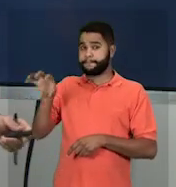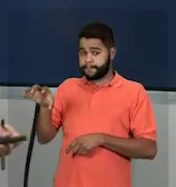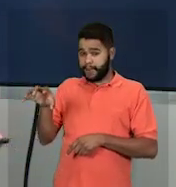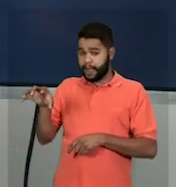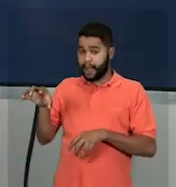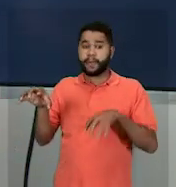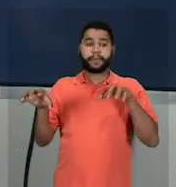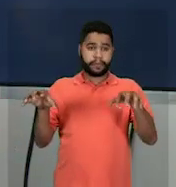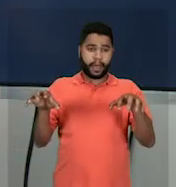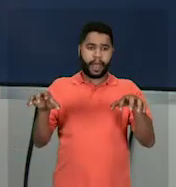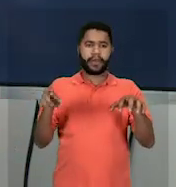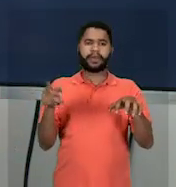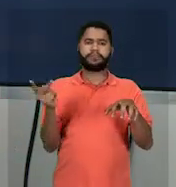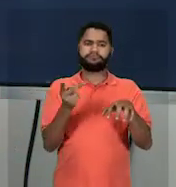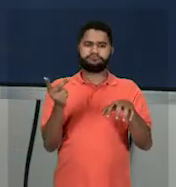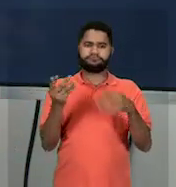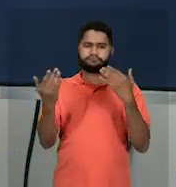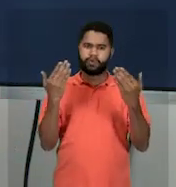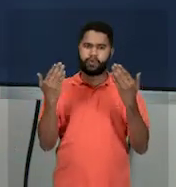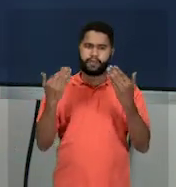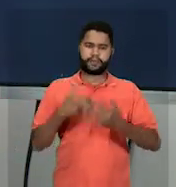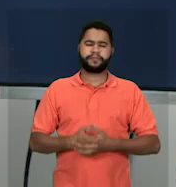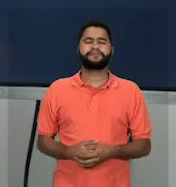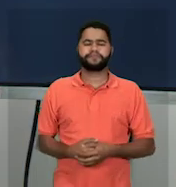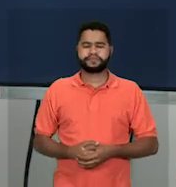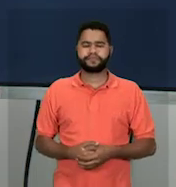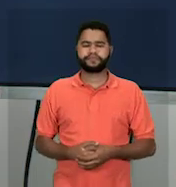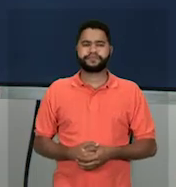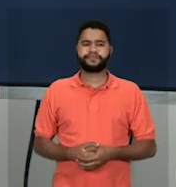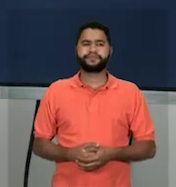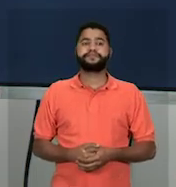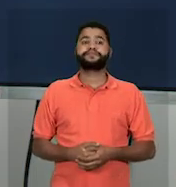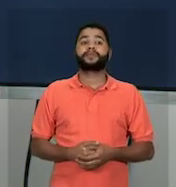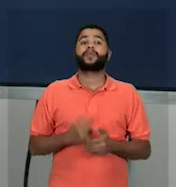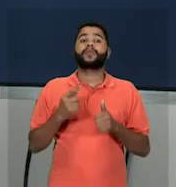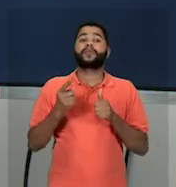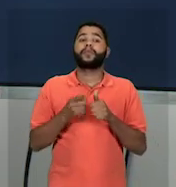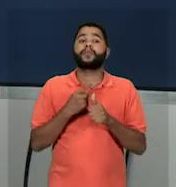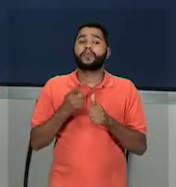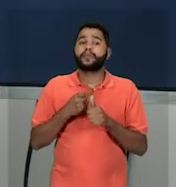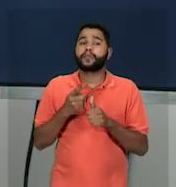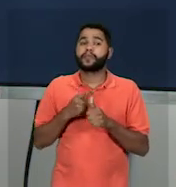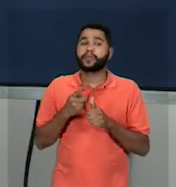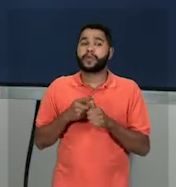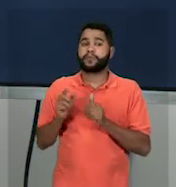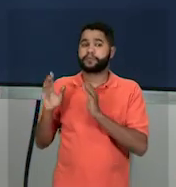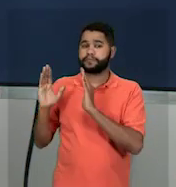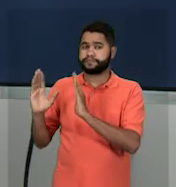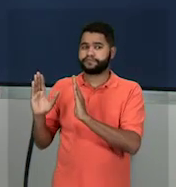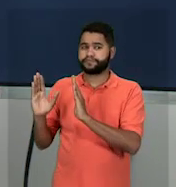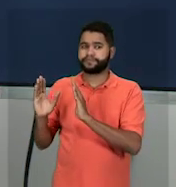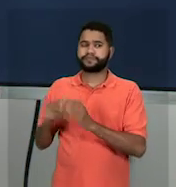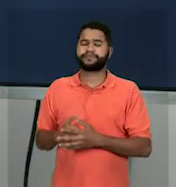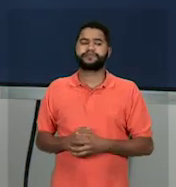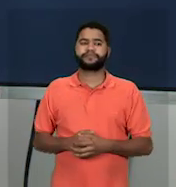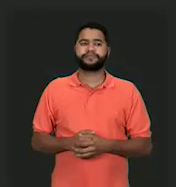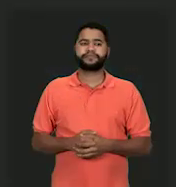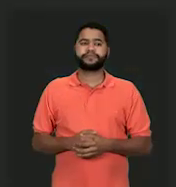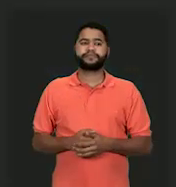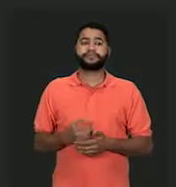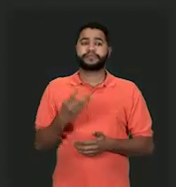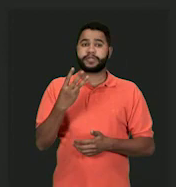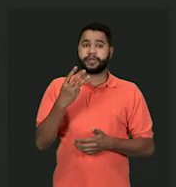você ver e comparar as operações bem comigo na tela olha aqui ó primeiro lembro que que vai acontecer De Olho na Tela